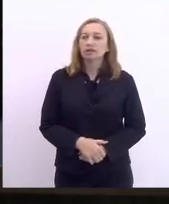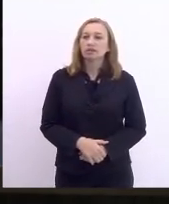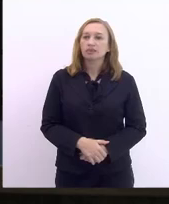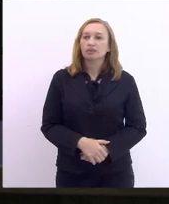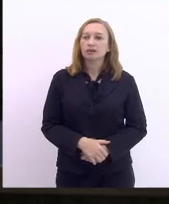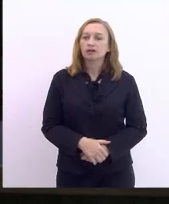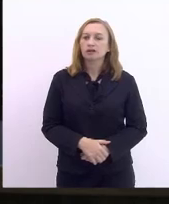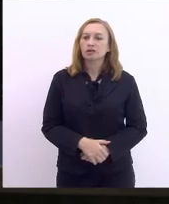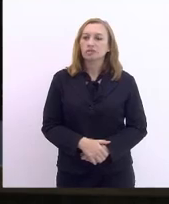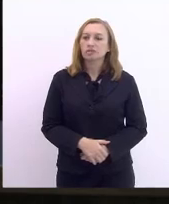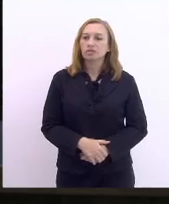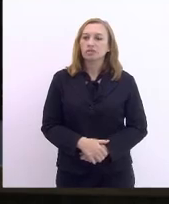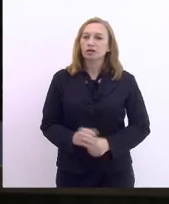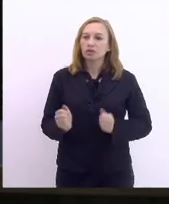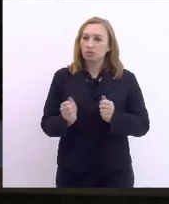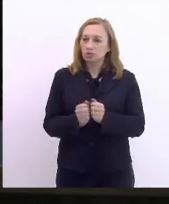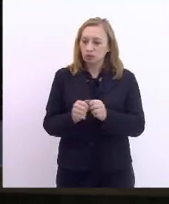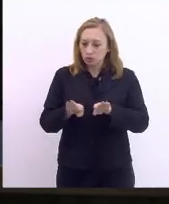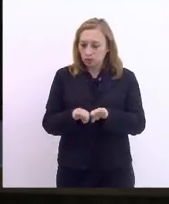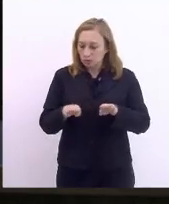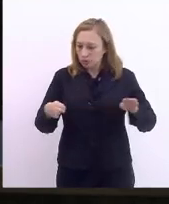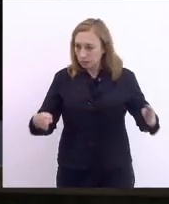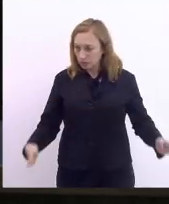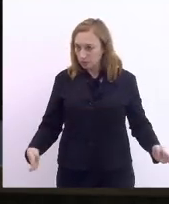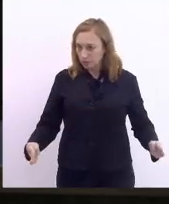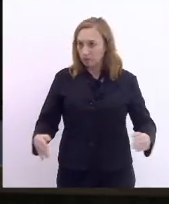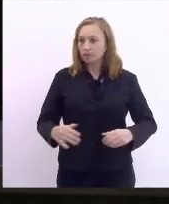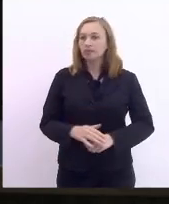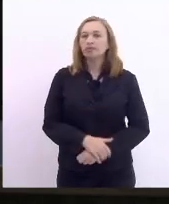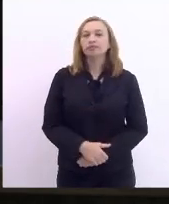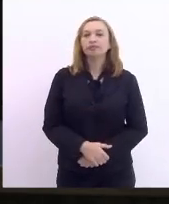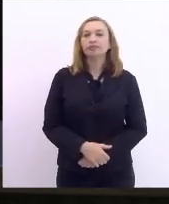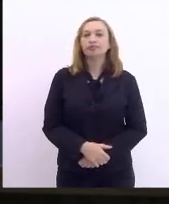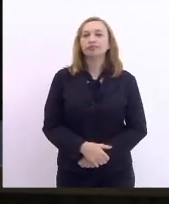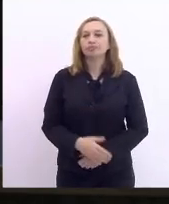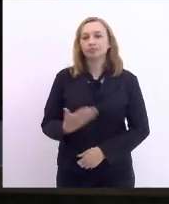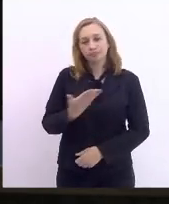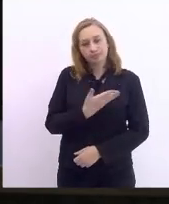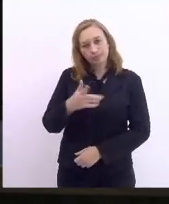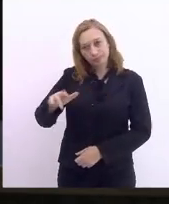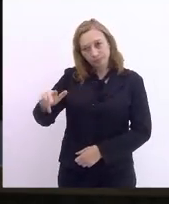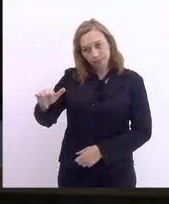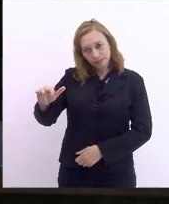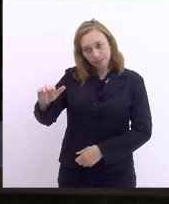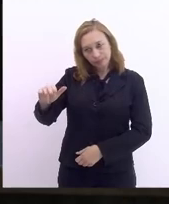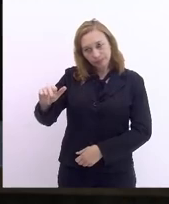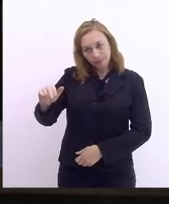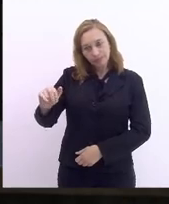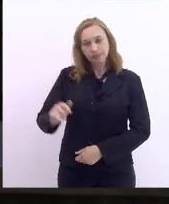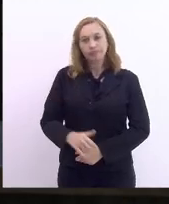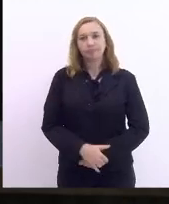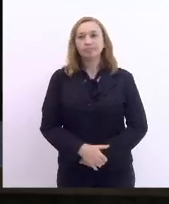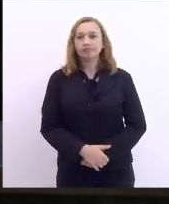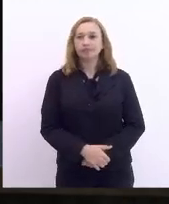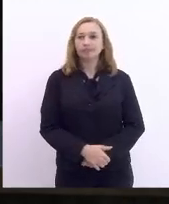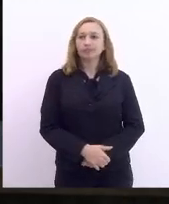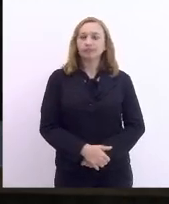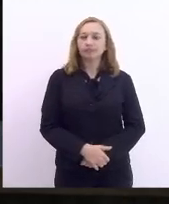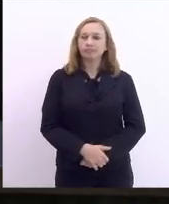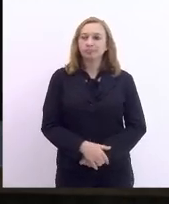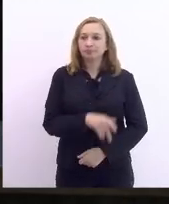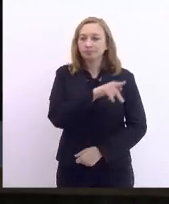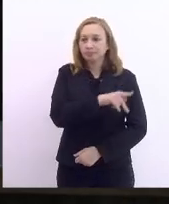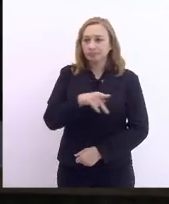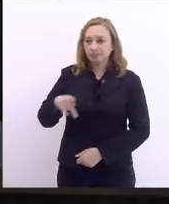e vai estar conosco aqui a mesa meu irmão meu companheiro presidente